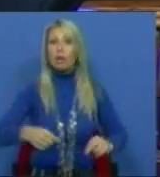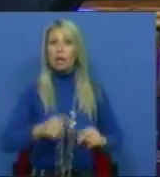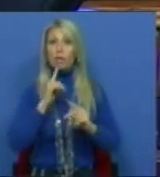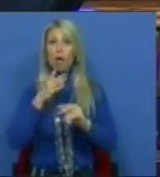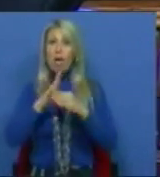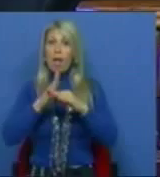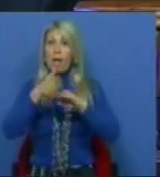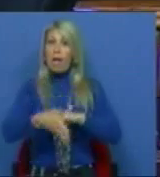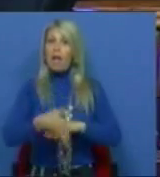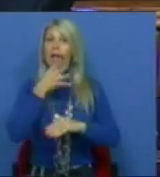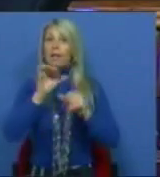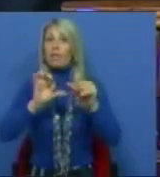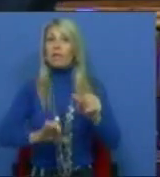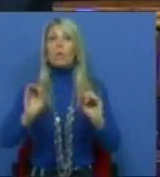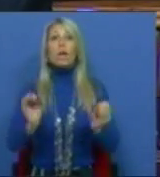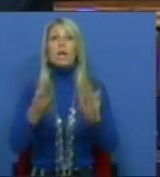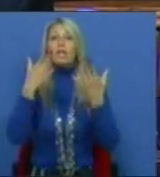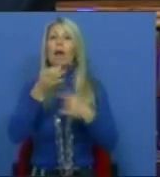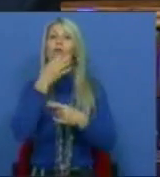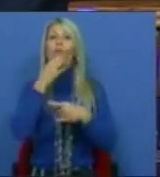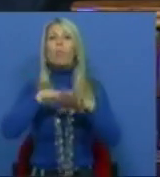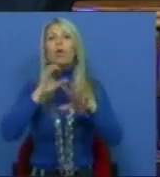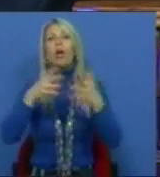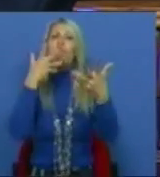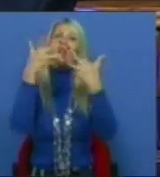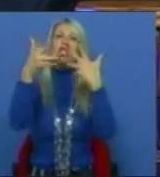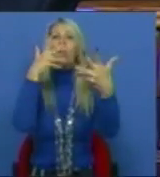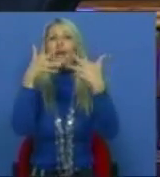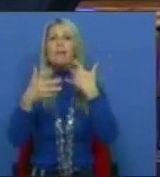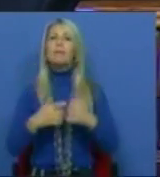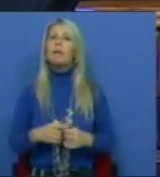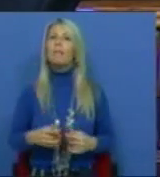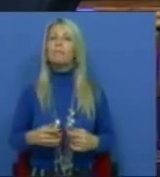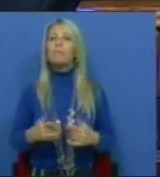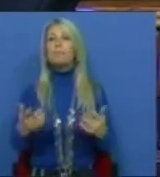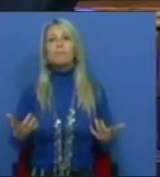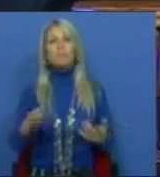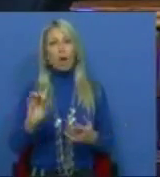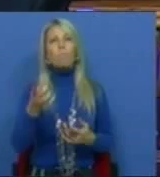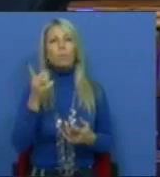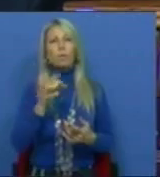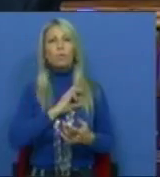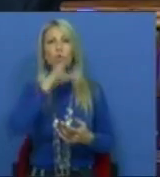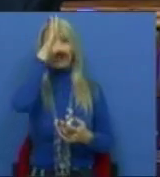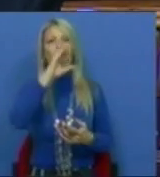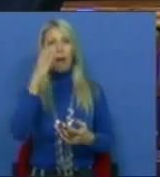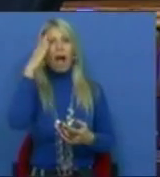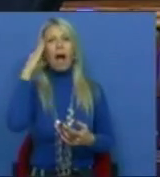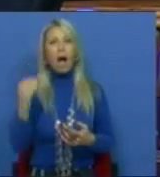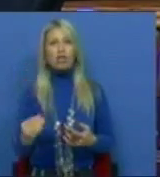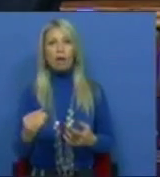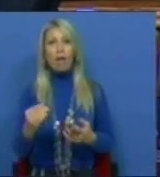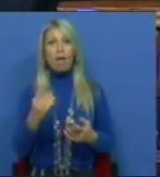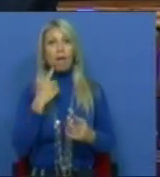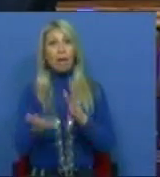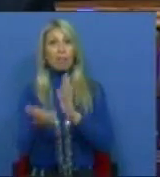inicial, abordou o tema da transparência. Será que o Sr. Ministro considera que